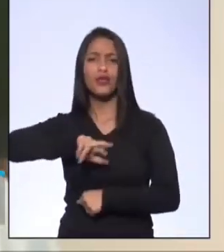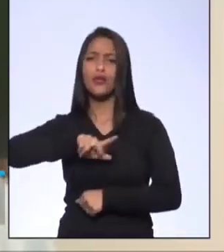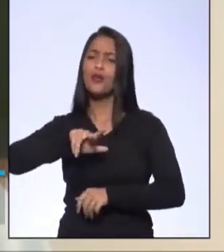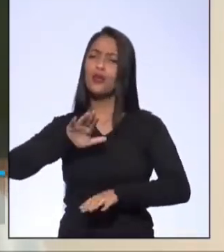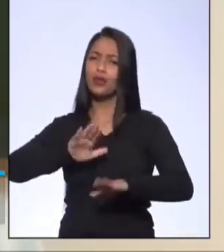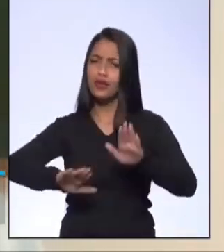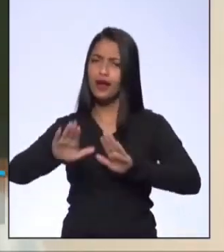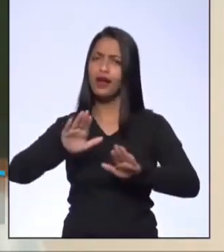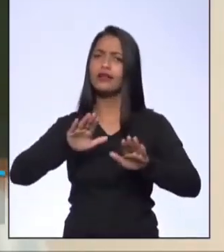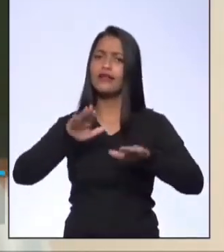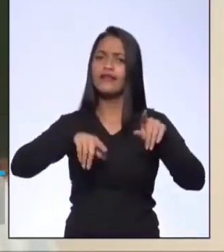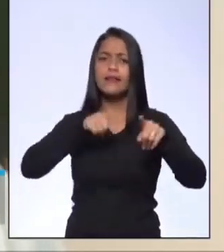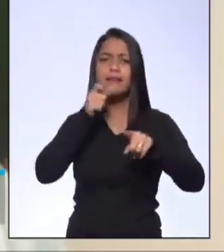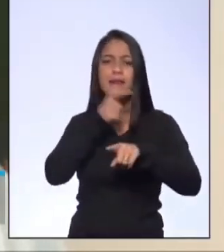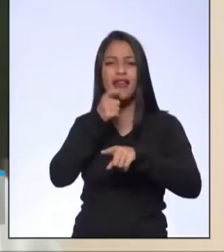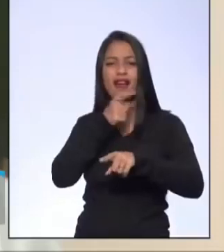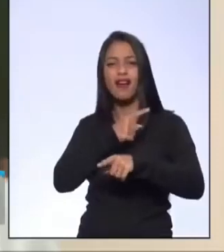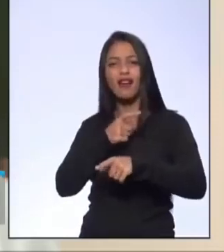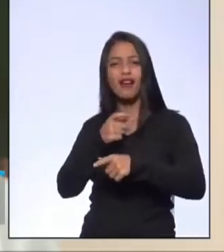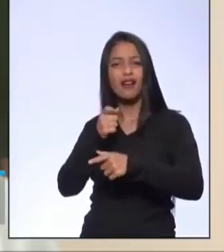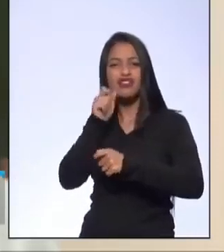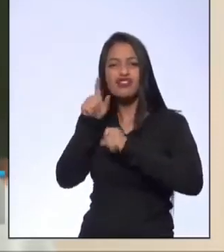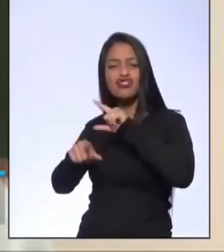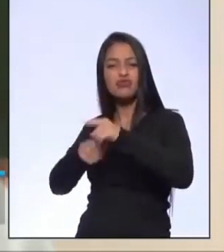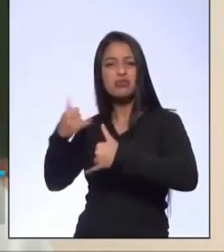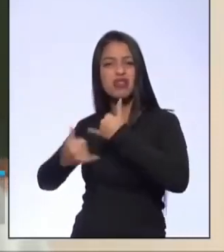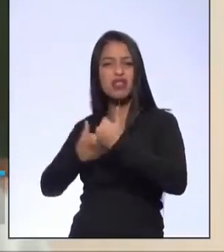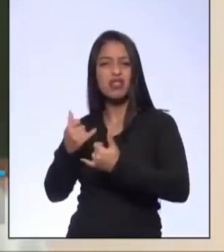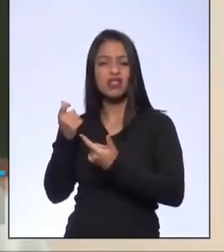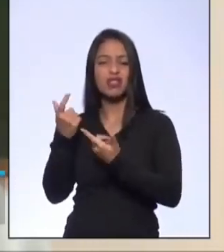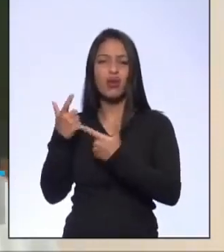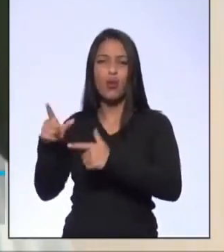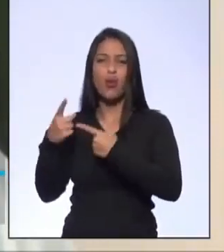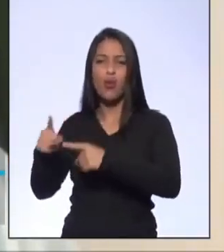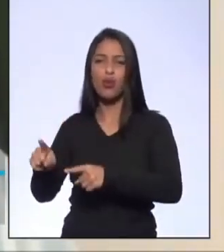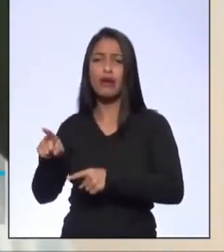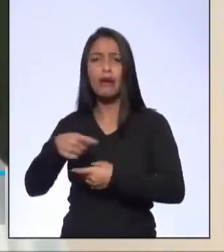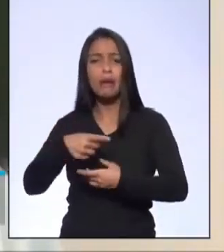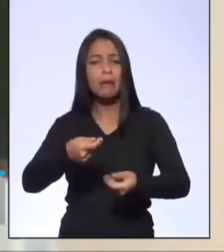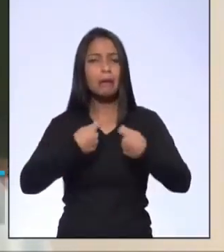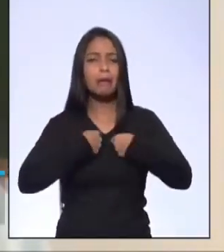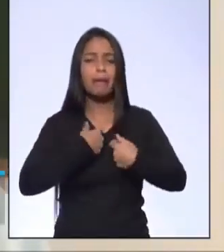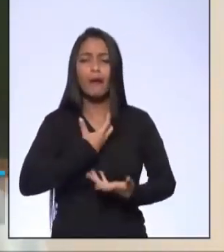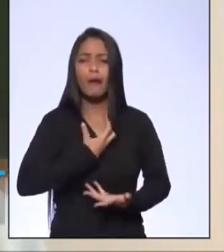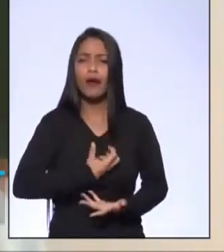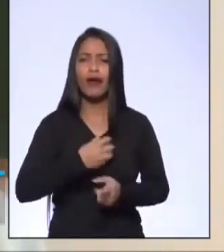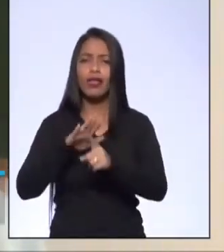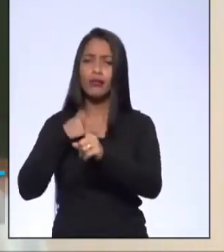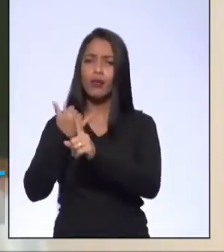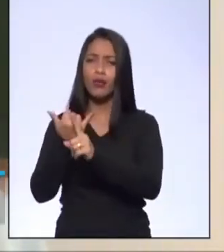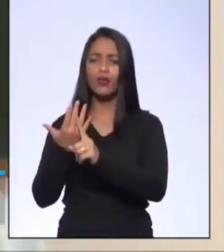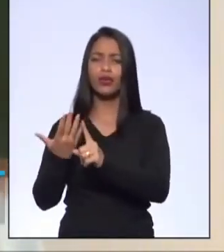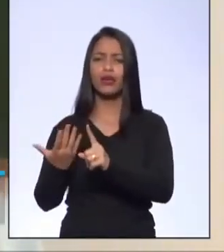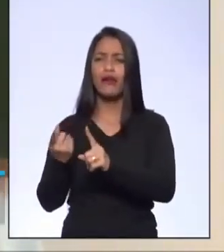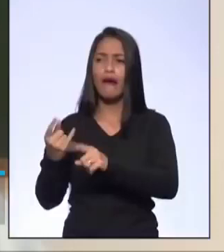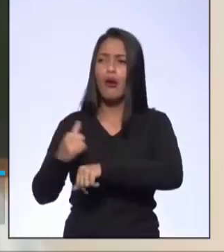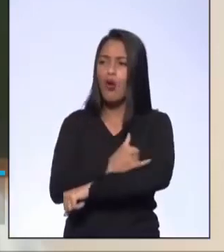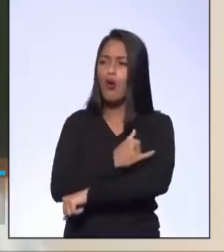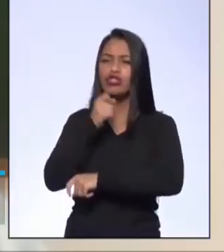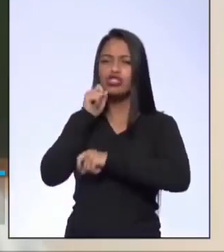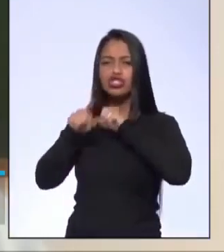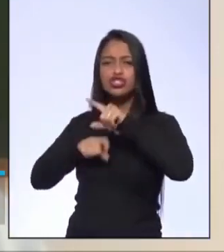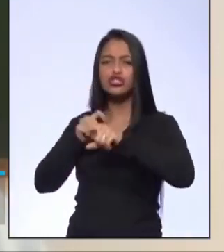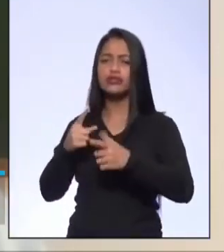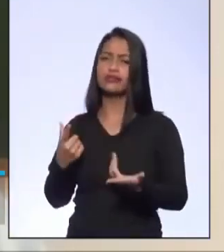né? Às vezes o pessoal faz aquelas brincadeirinhas ruins, né? Que deixa as pessoas tristes, fazem bullying e tal, porque a pessoa é gordinha, não sei o que